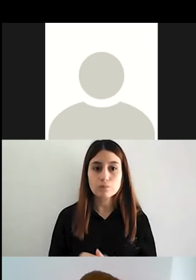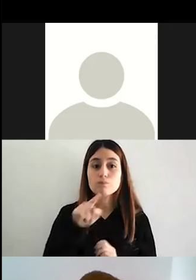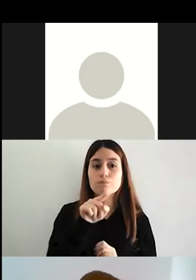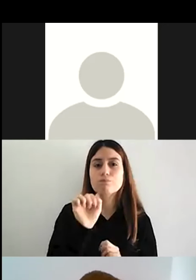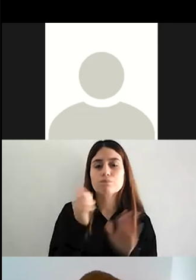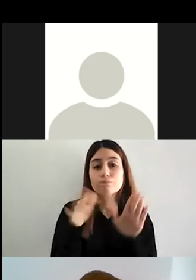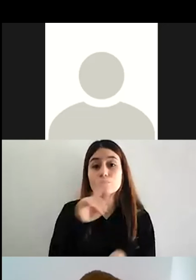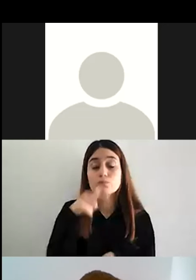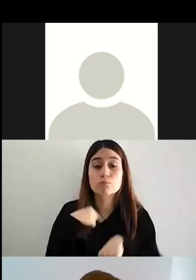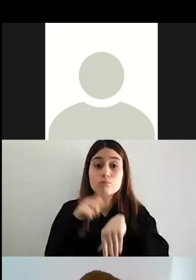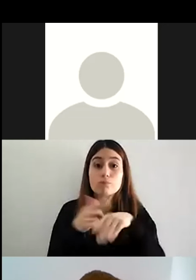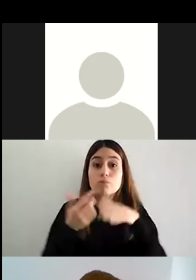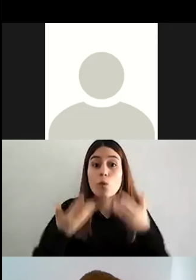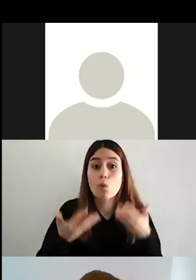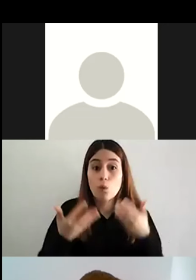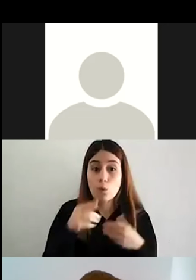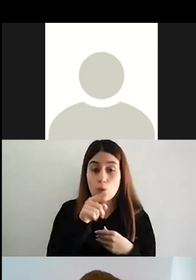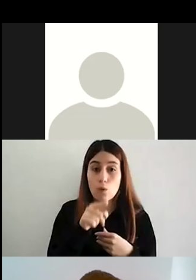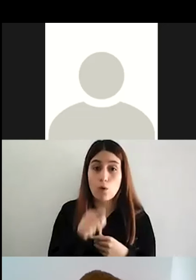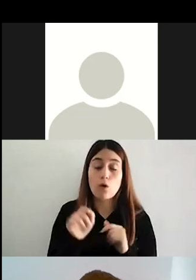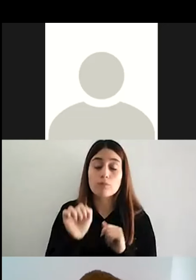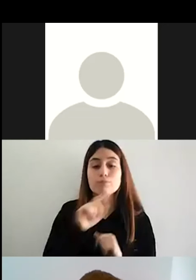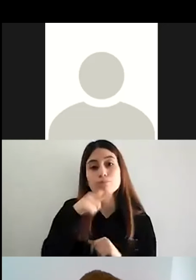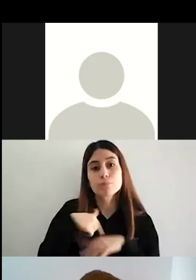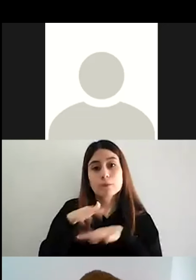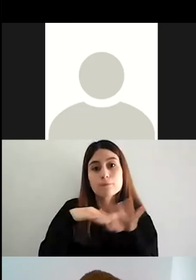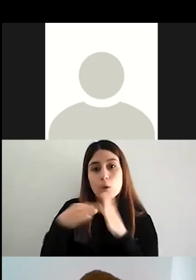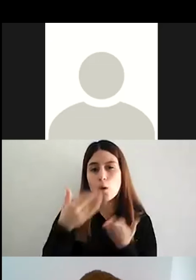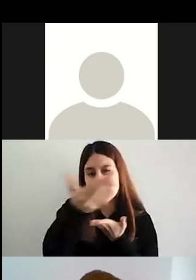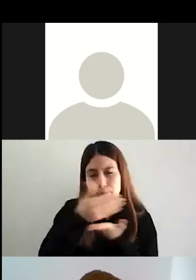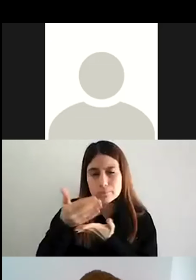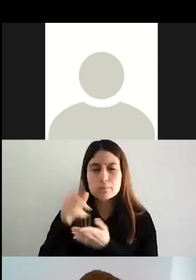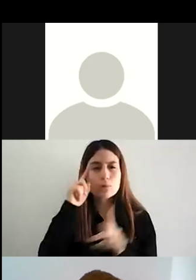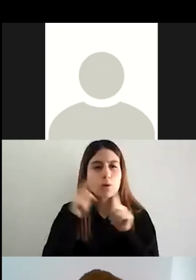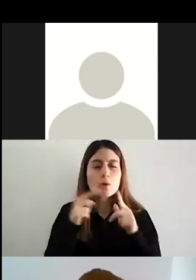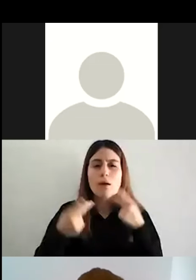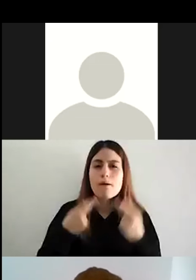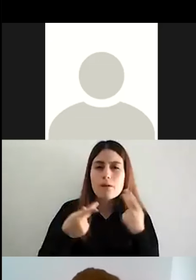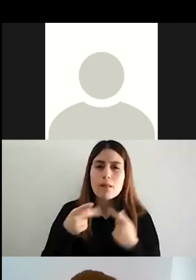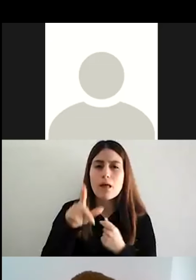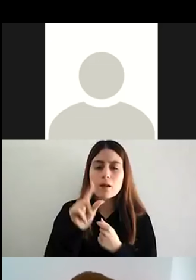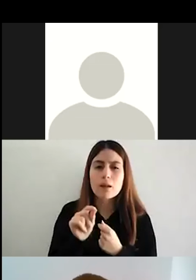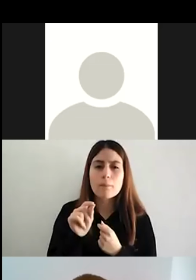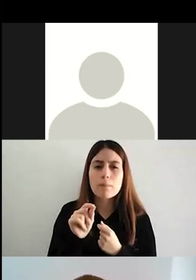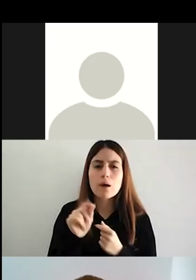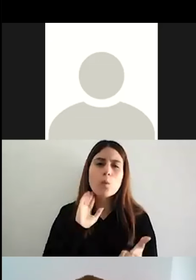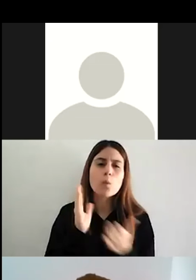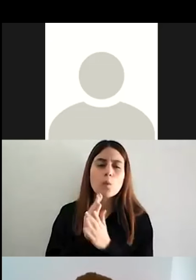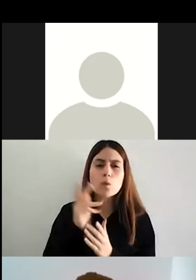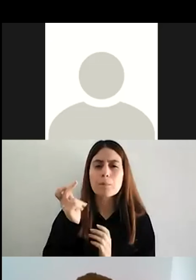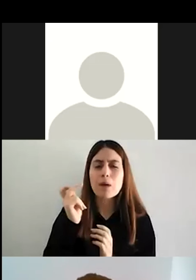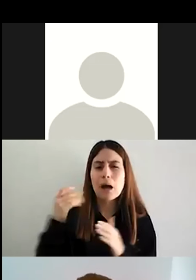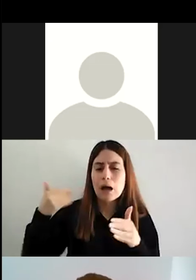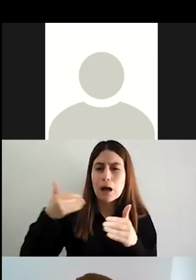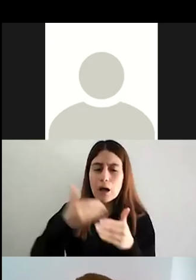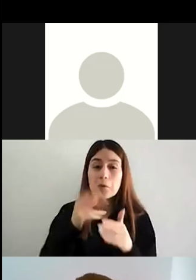nos encontramos neste momento da auditoria que estamos a desenvolver para avaliar do desempenho que decorre dos últimos anos dos centros de referência,